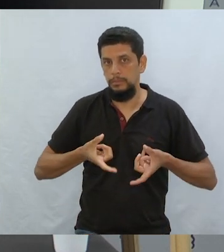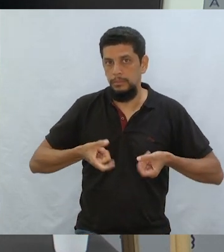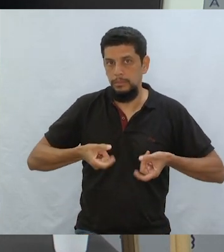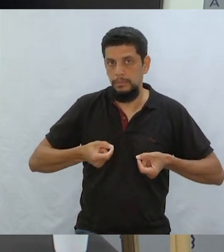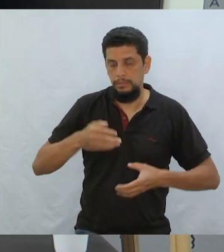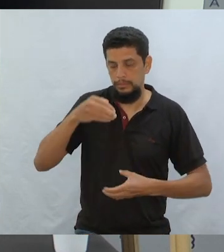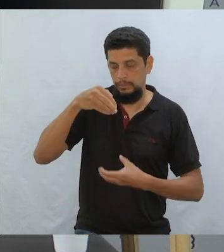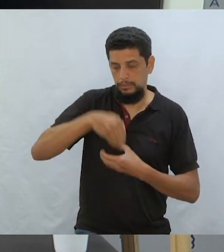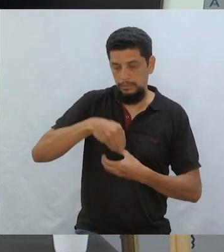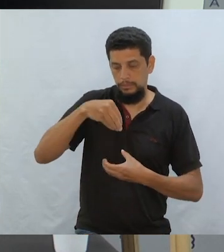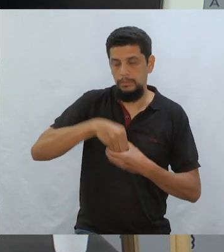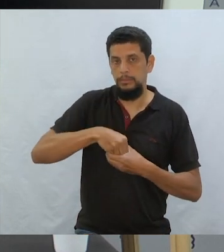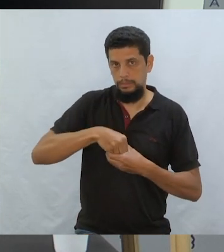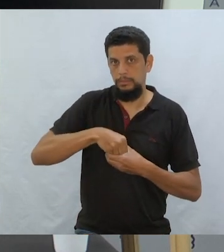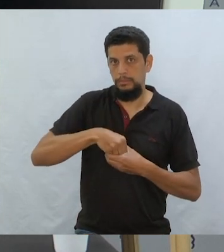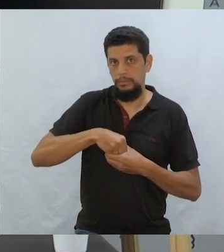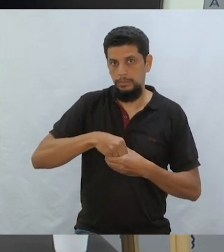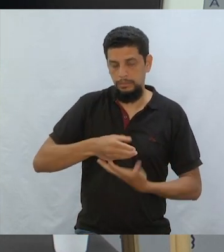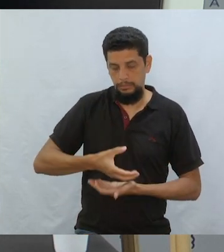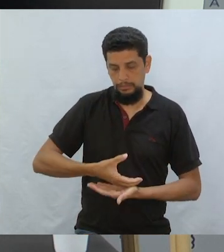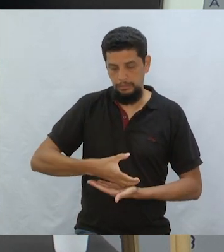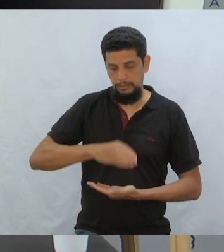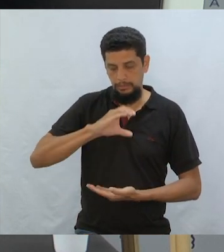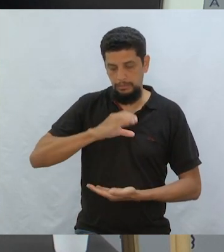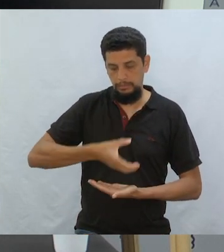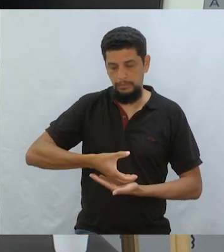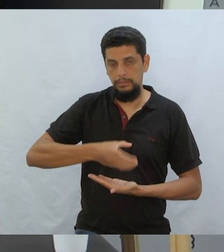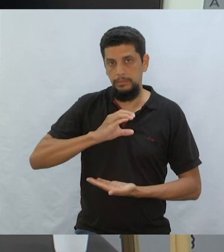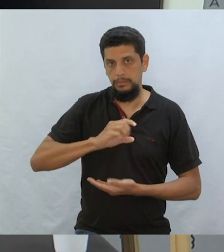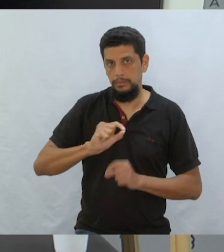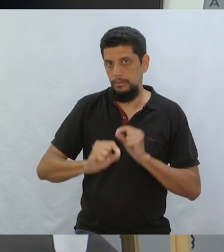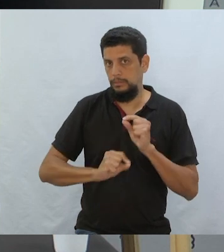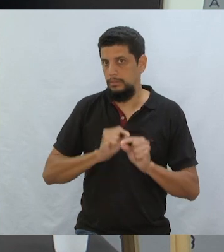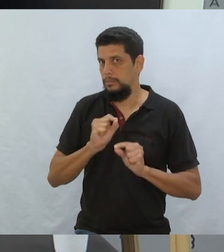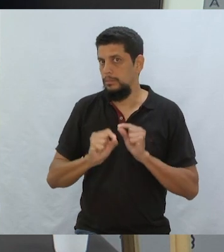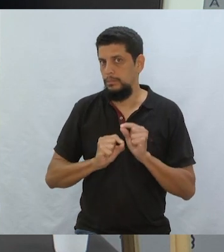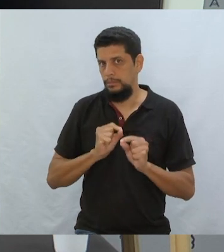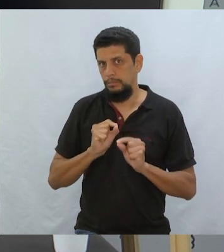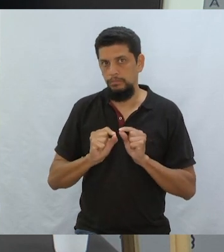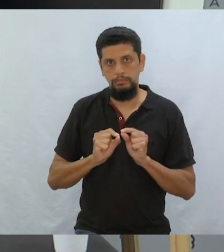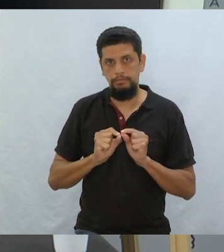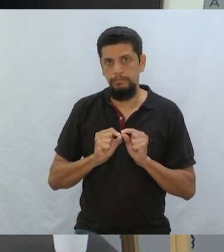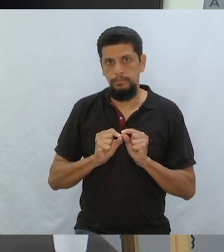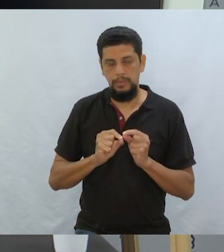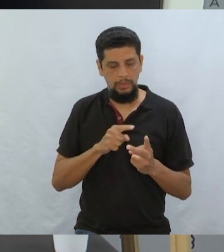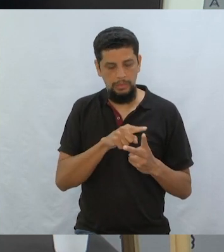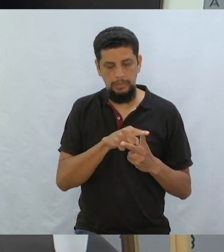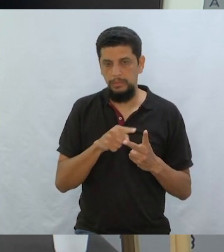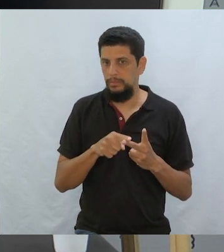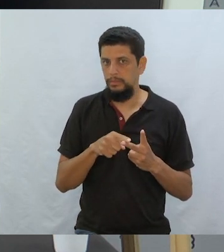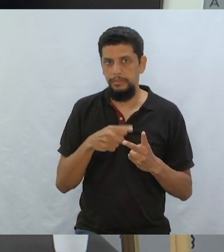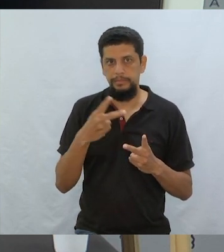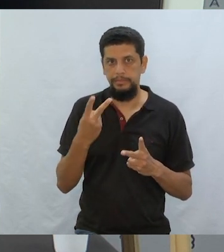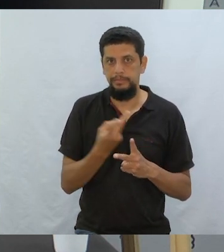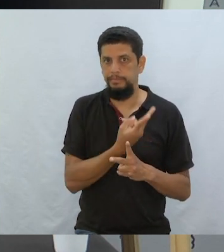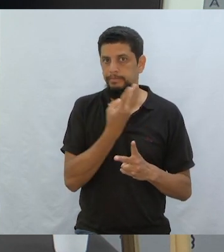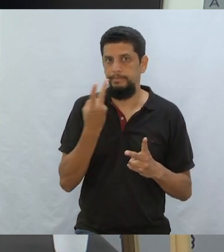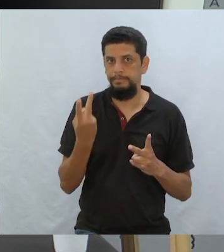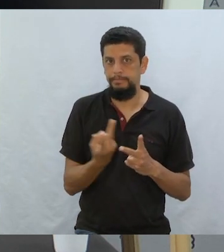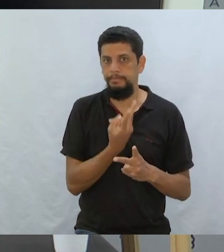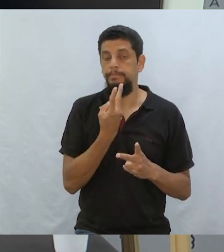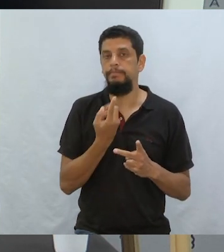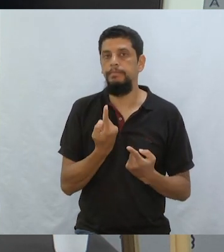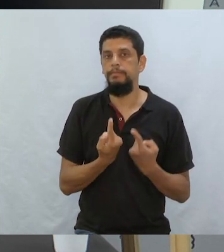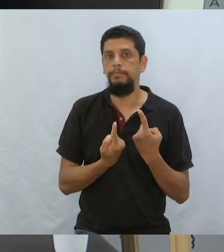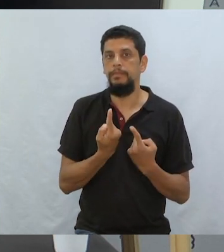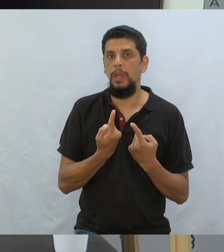que nós temos no pote. Tínhamos dentro do pote, né? Porque eu tirei. Então, quem Nenhum deles acertou, né? Porque nenhuma das bolinhas está no 15. Mas